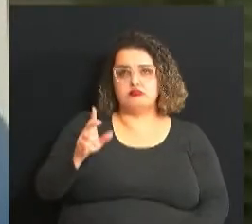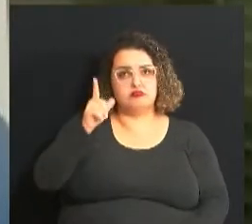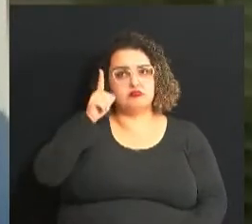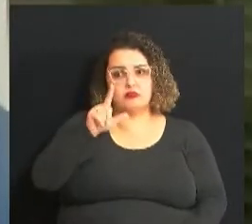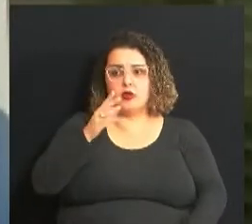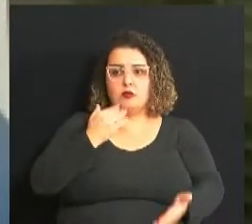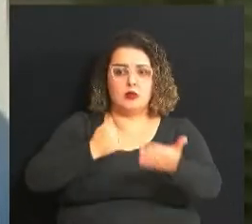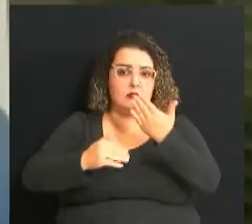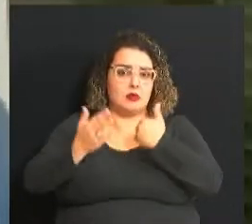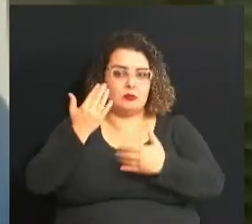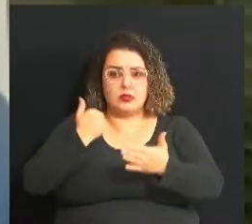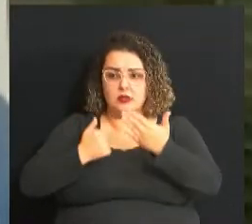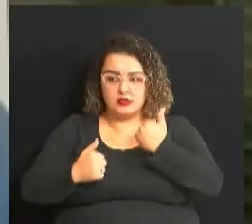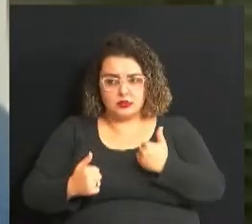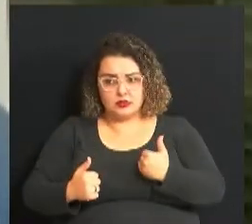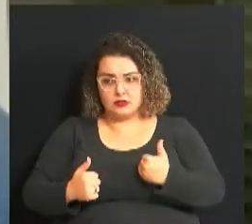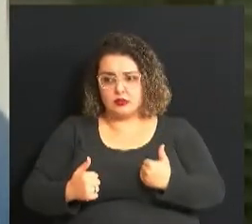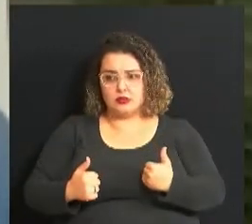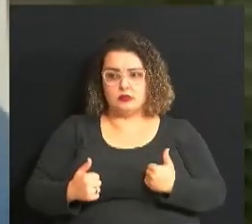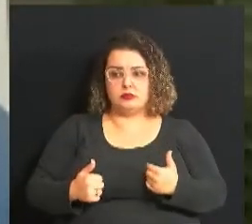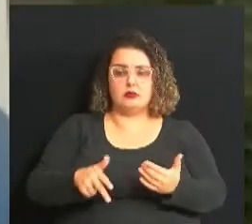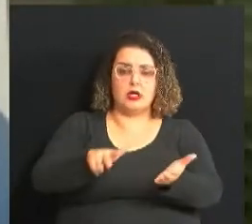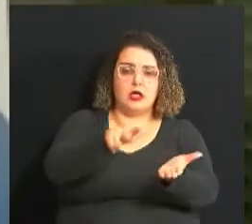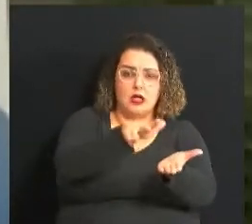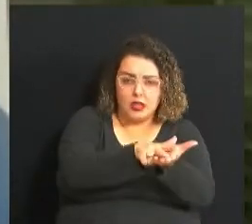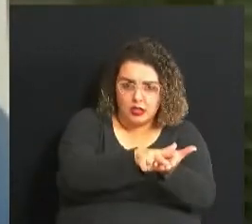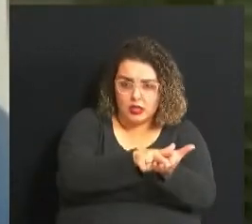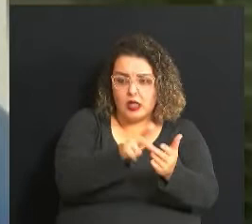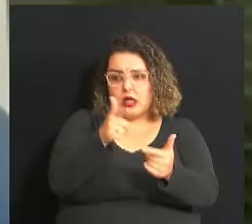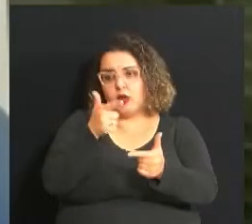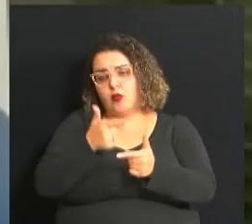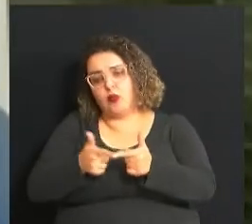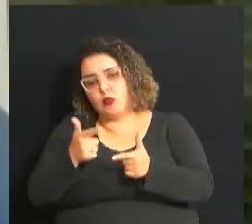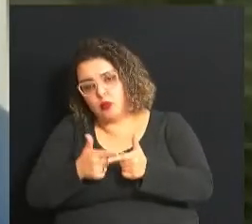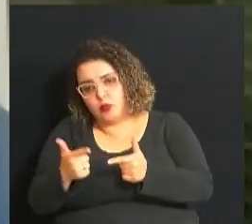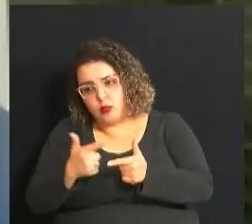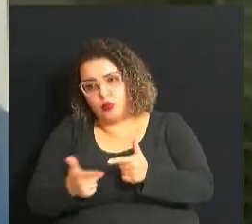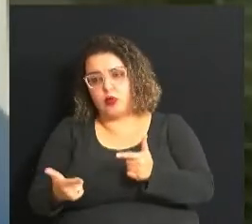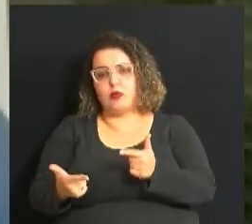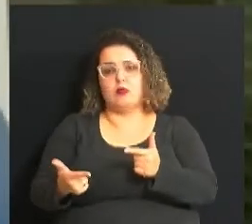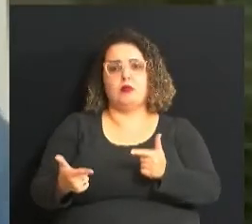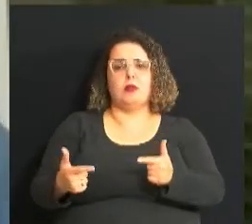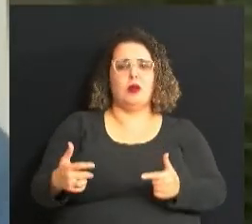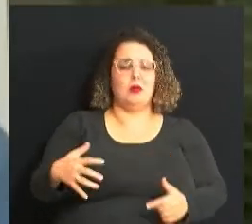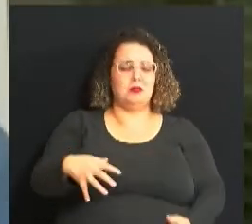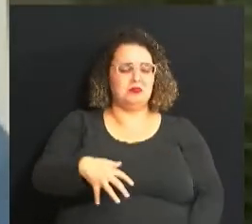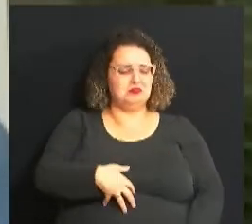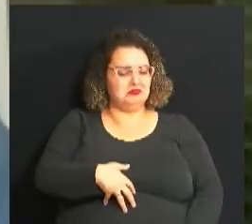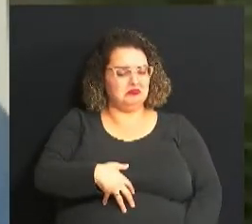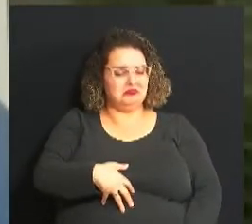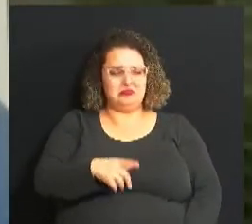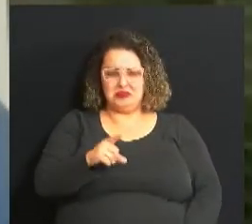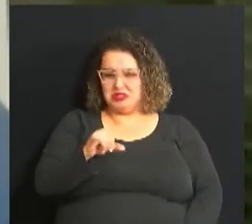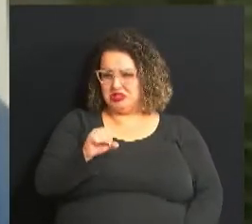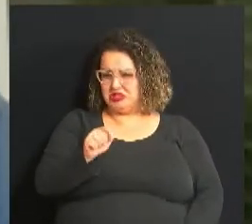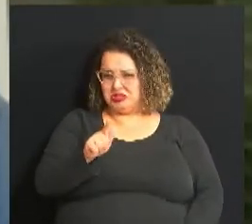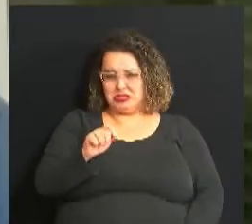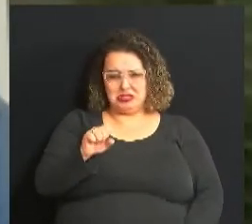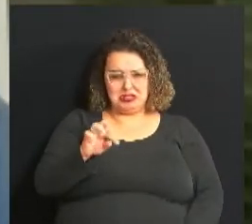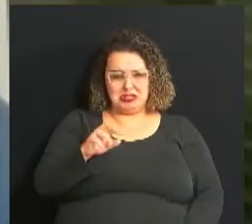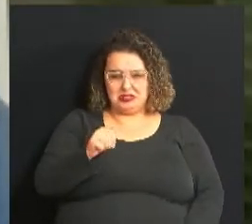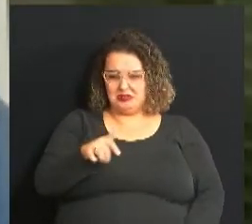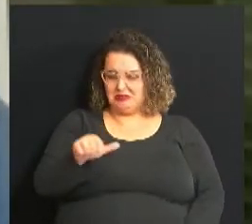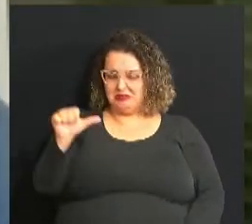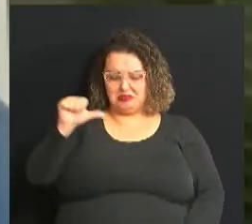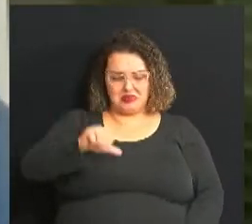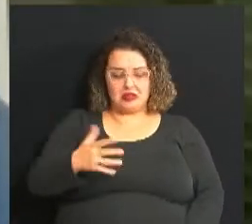E vitamina é aquele indivíduo que está acamado, ele tem algum problema, uma má digestão por algum motivo, não consegue se alimentar. Vitamina